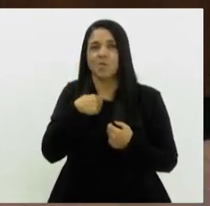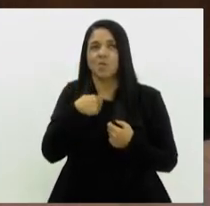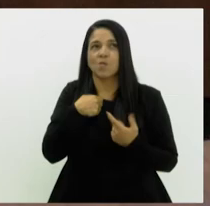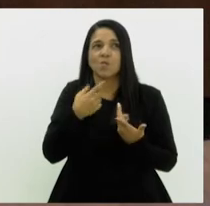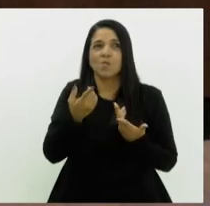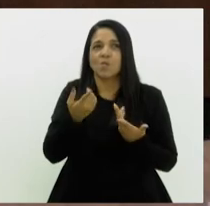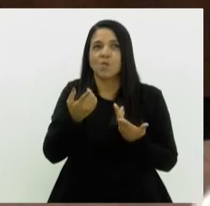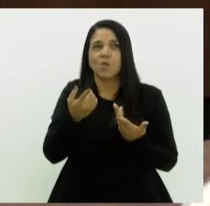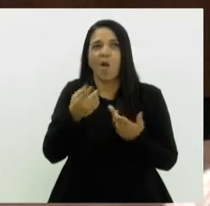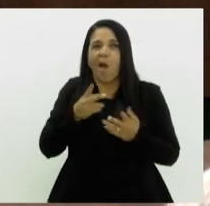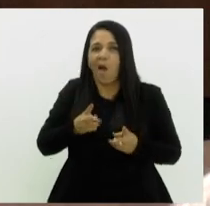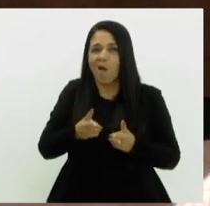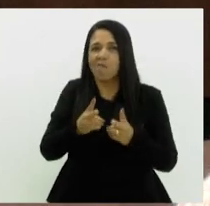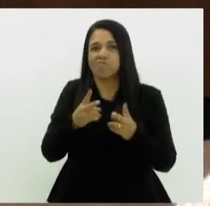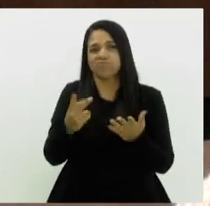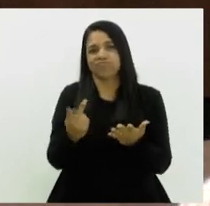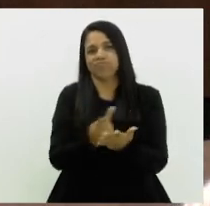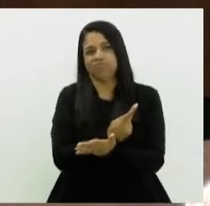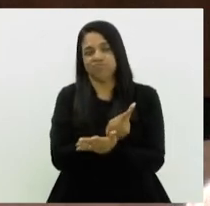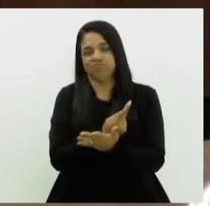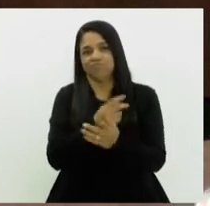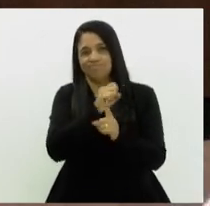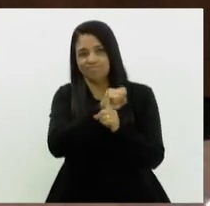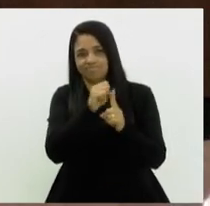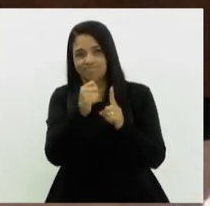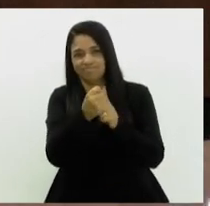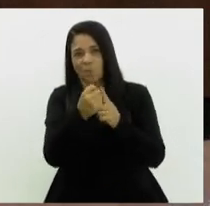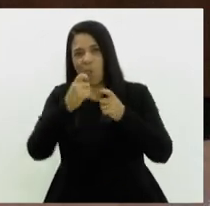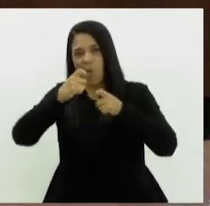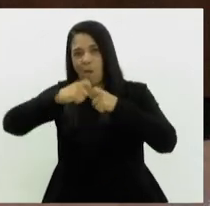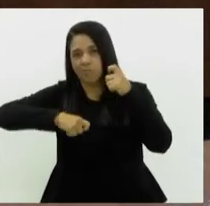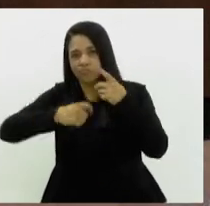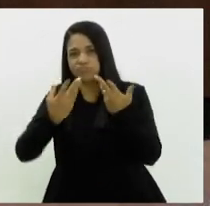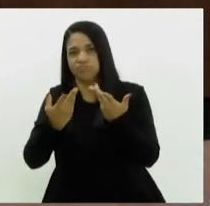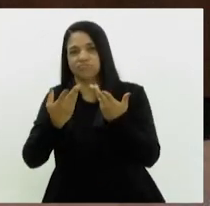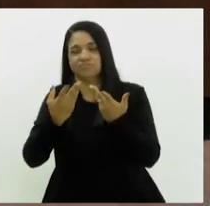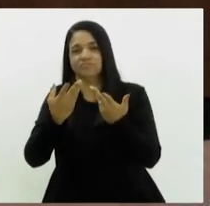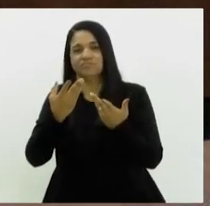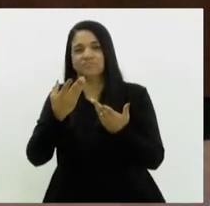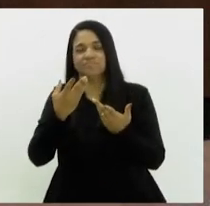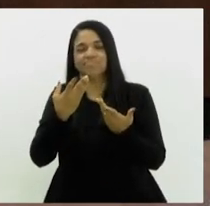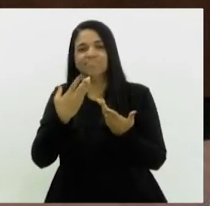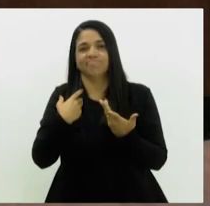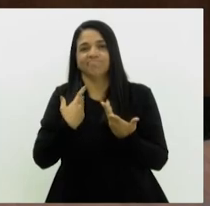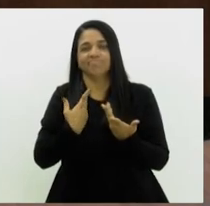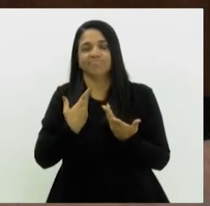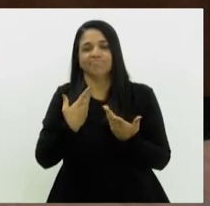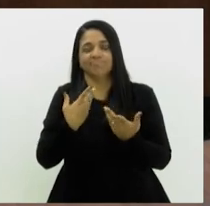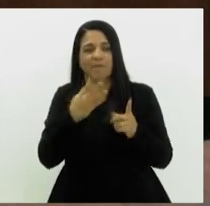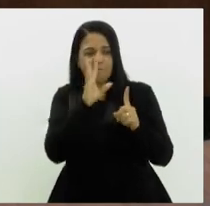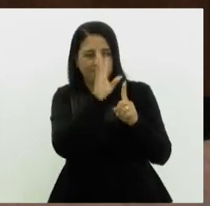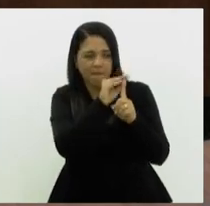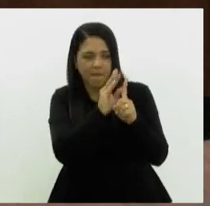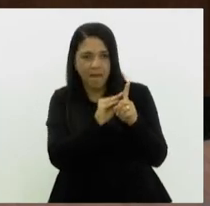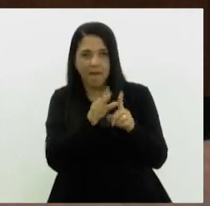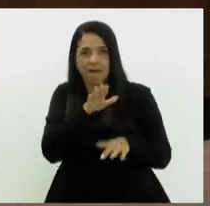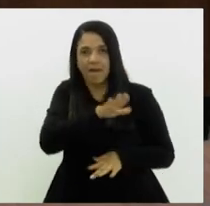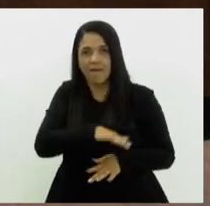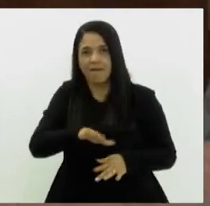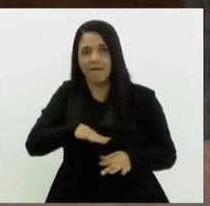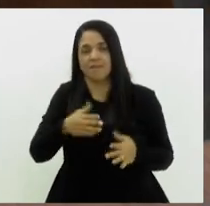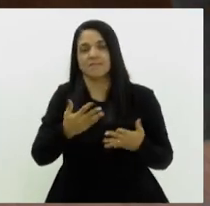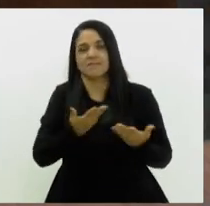nossa sociedade, que é o abuso e exploração sexual de crianças e adolescentes. Nós sabemos que os índices